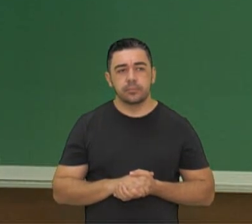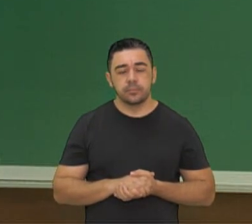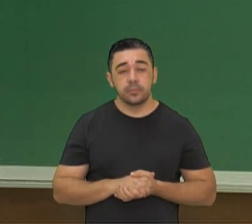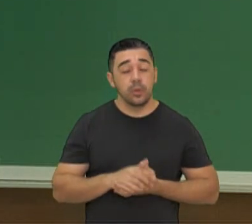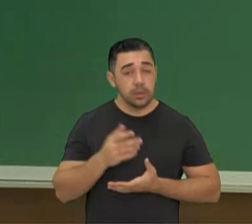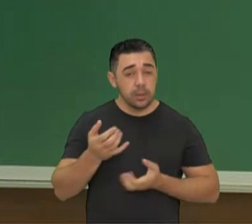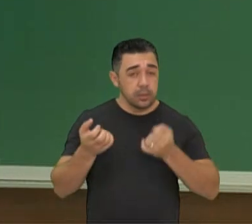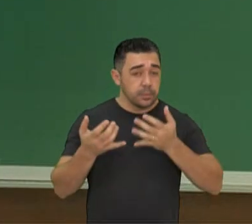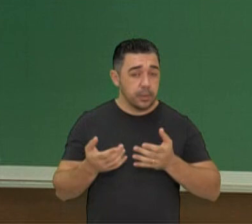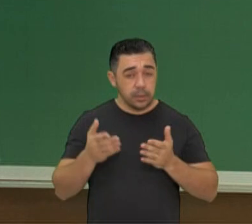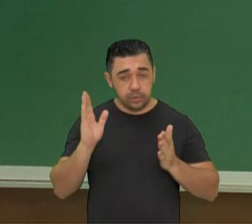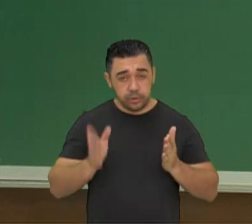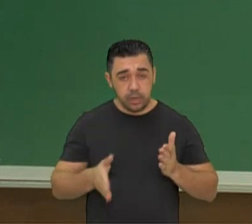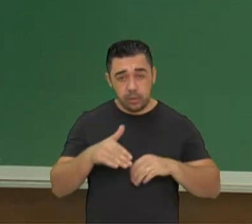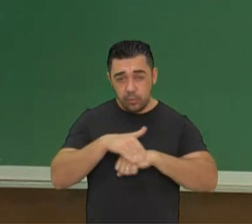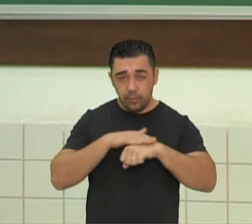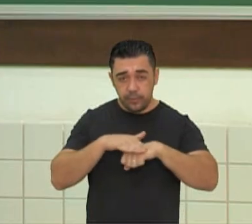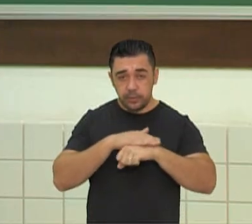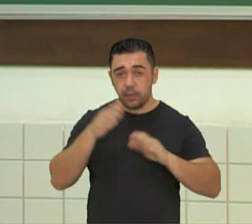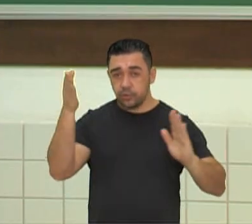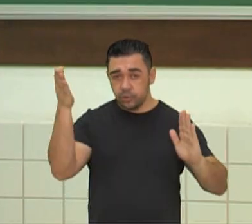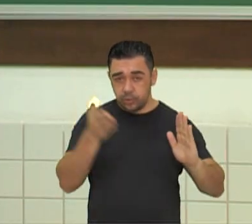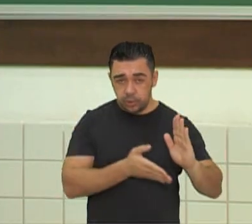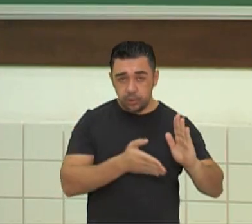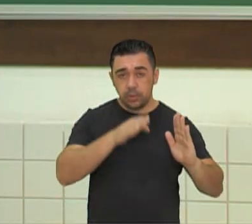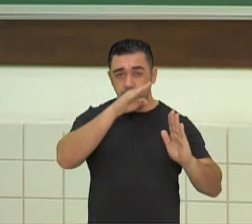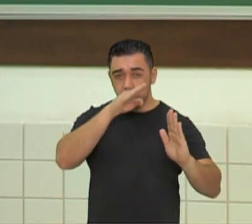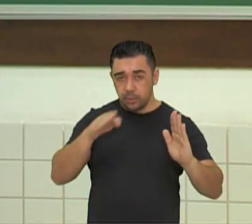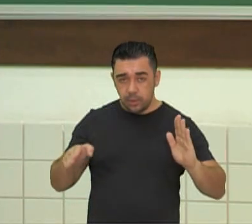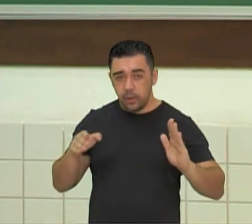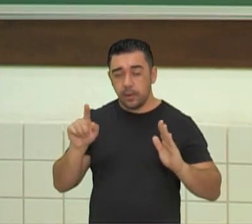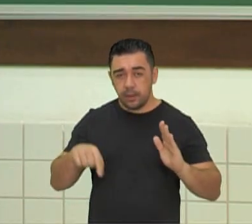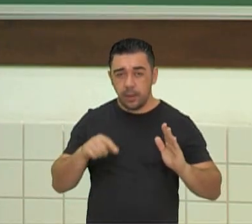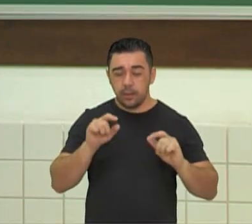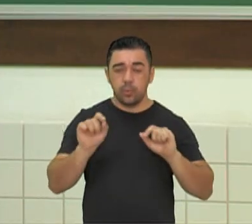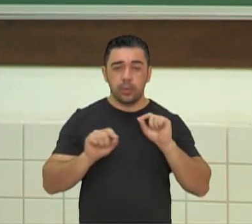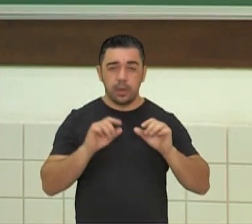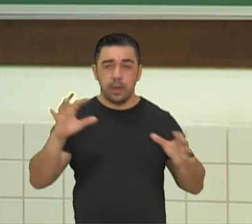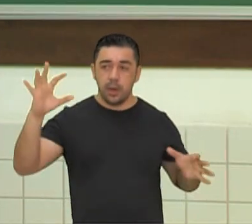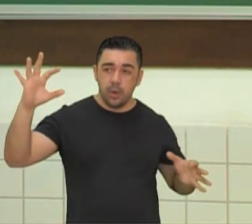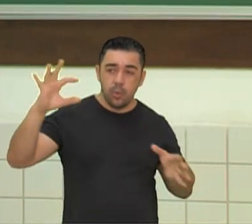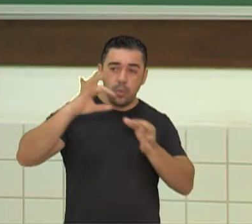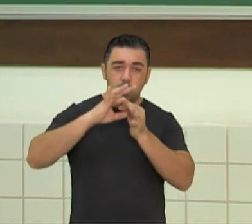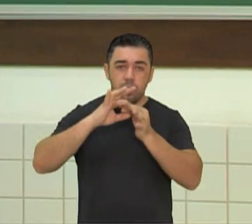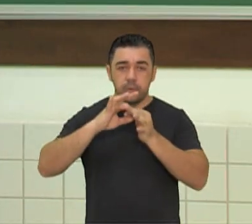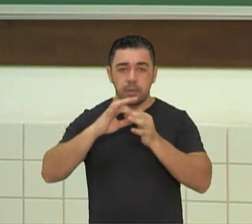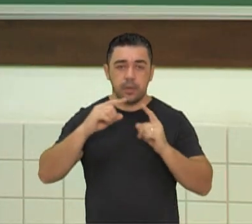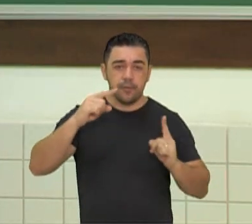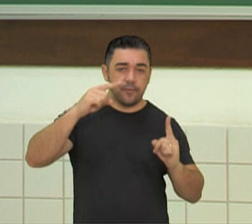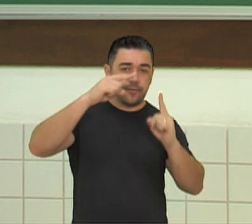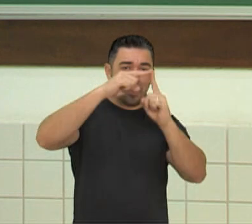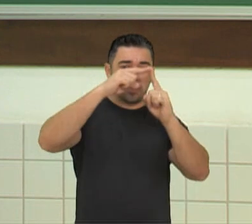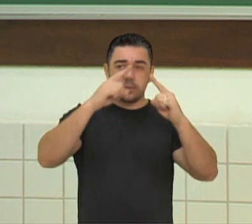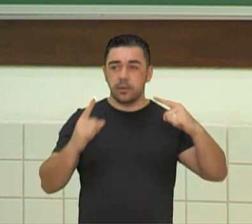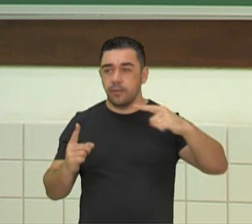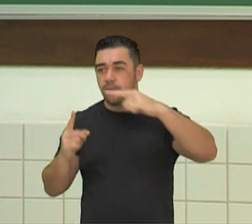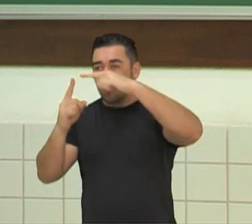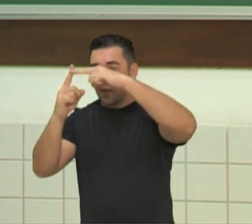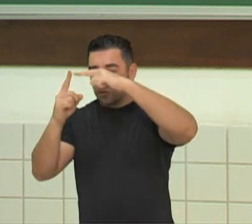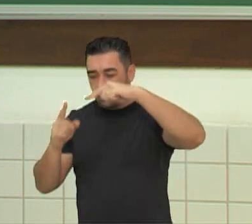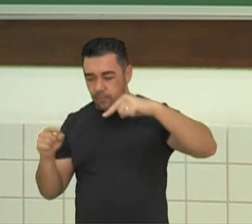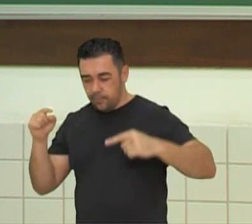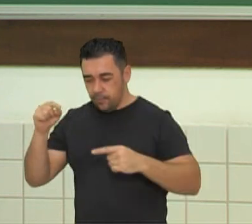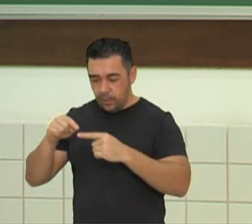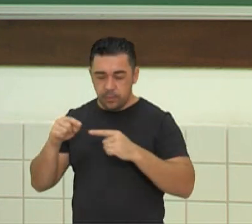A diagonal de um polígono, nós já conversamos. Ele é o segmento que une dois vértices não consecutivos. Né? Nós já